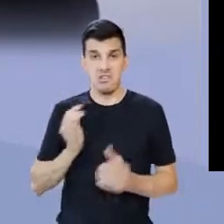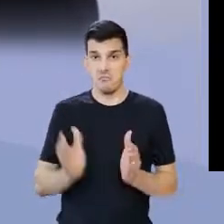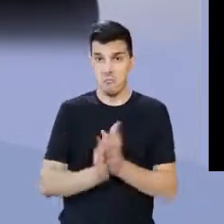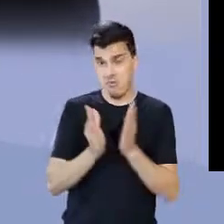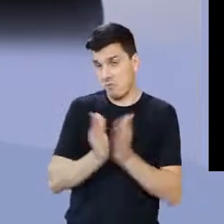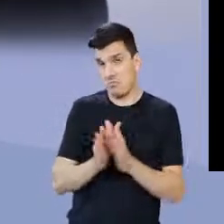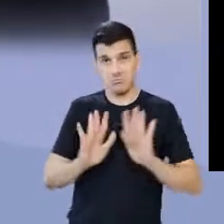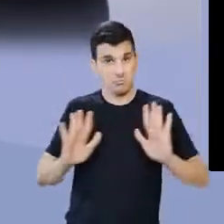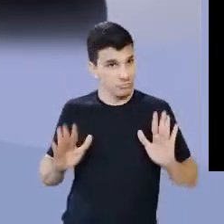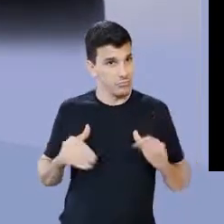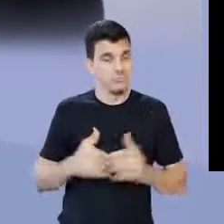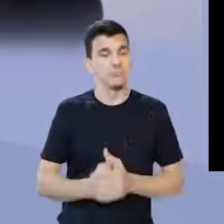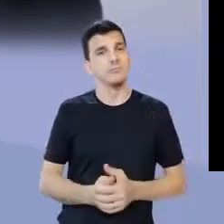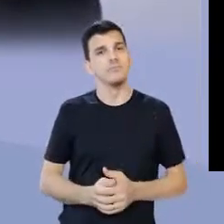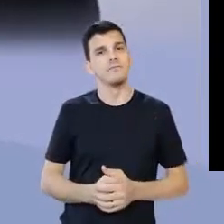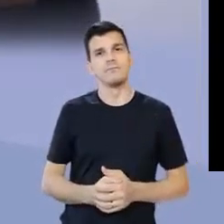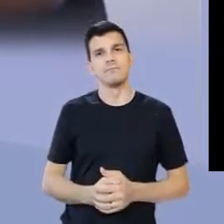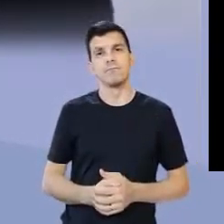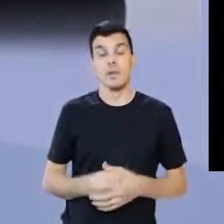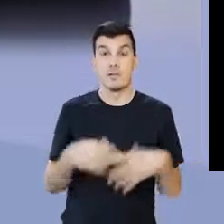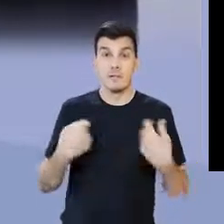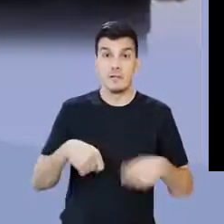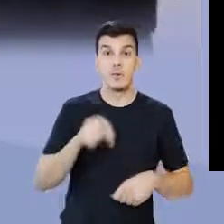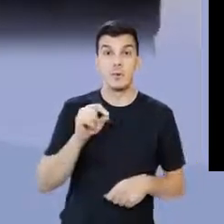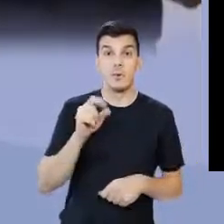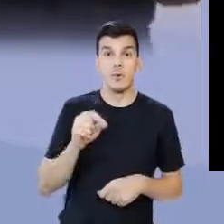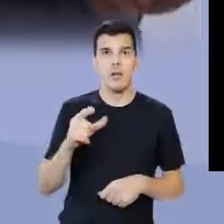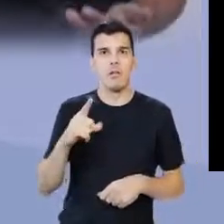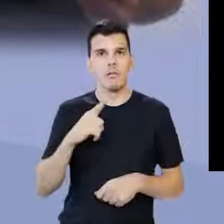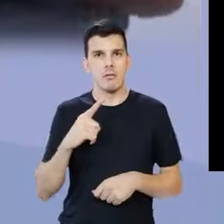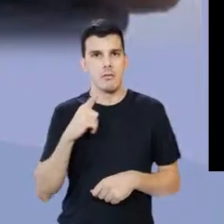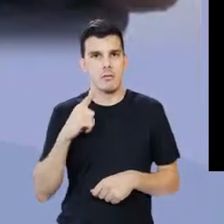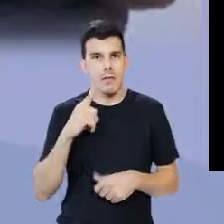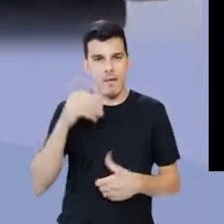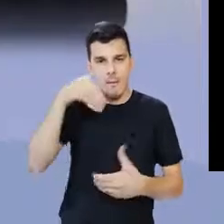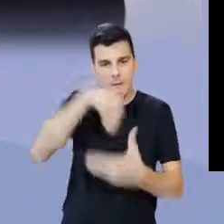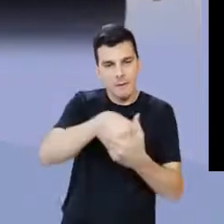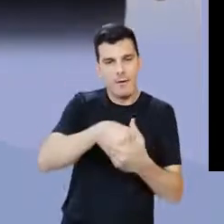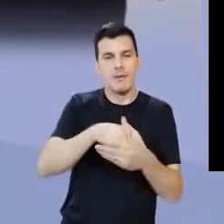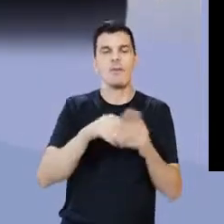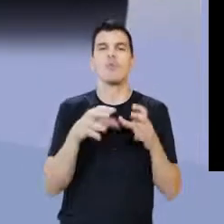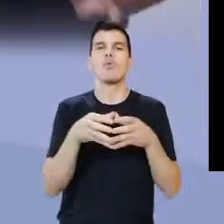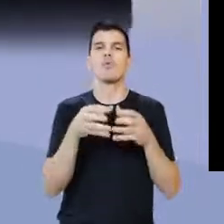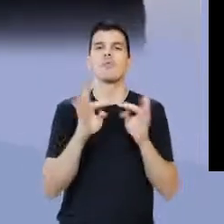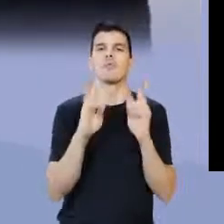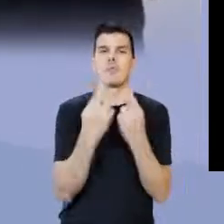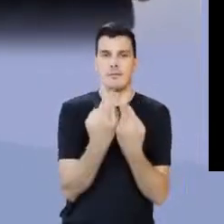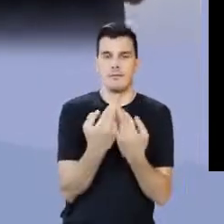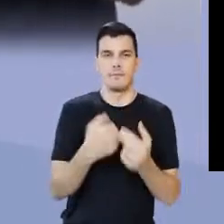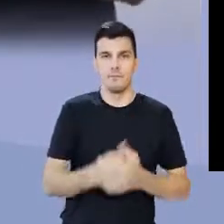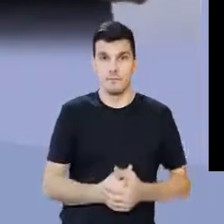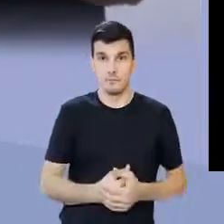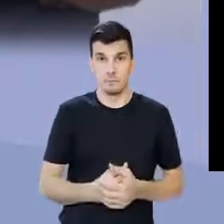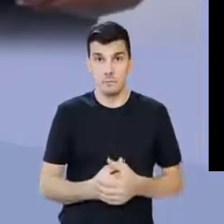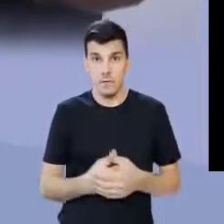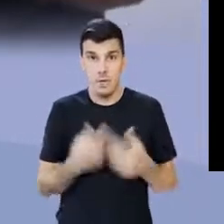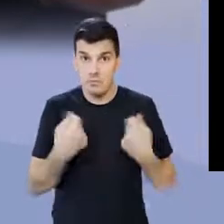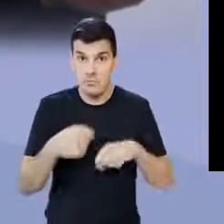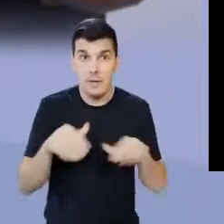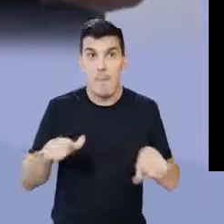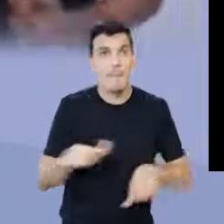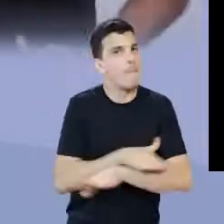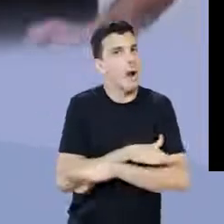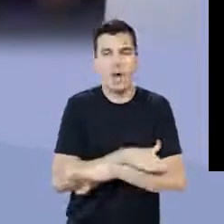têm terra ou não são terras. Tem terras. Basta ele ser morador de uma tribo. Opa! Quer dizer, então, que eu não preciso